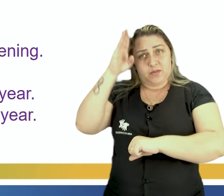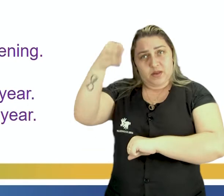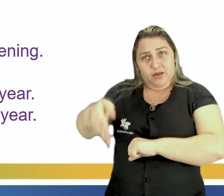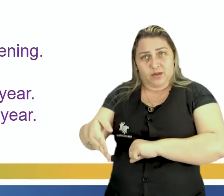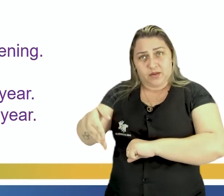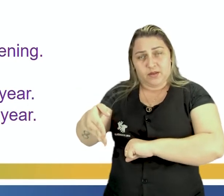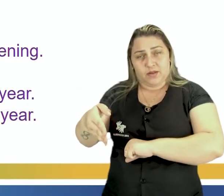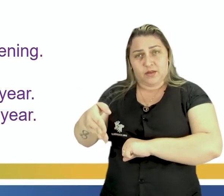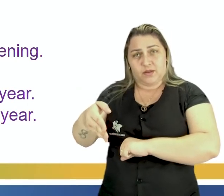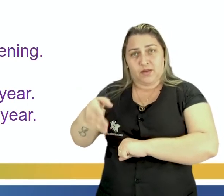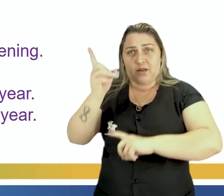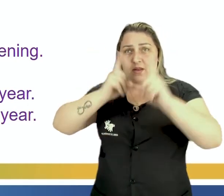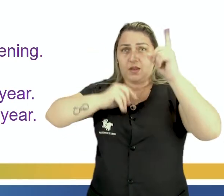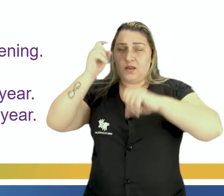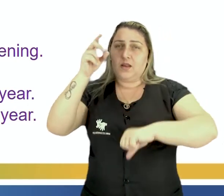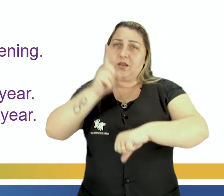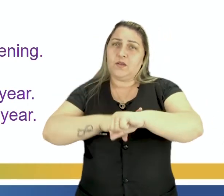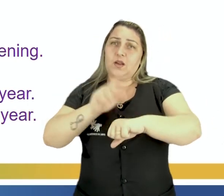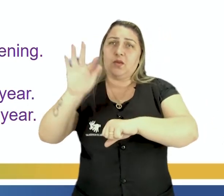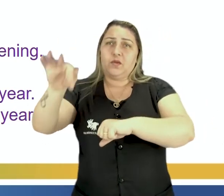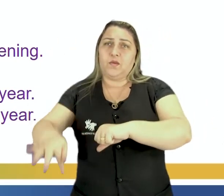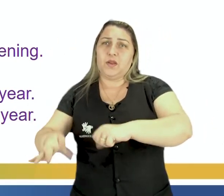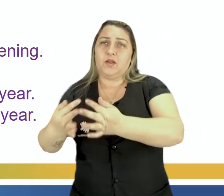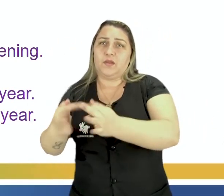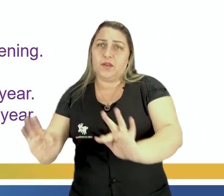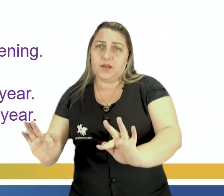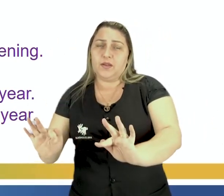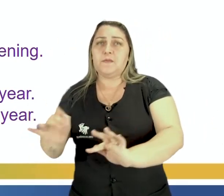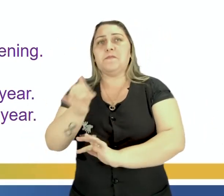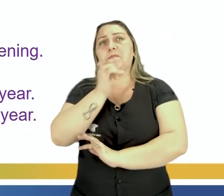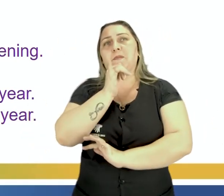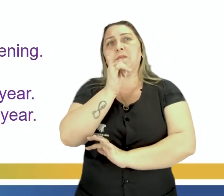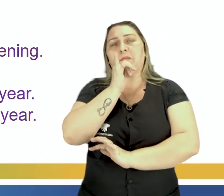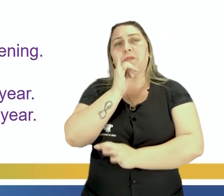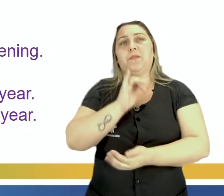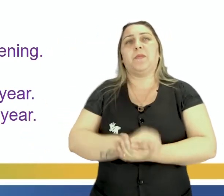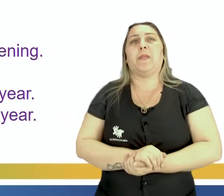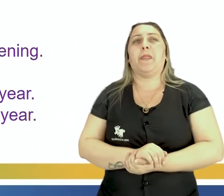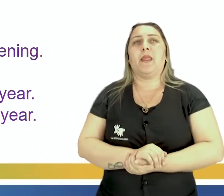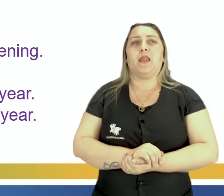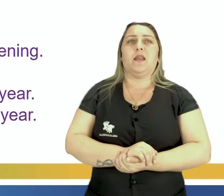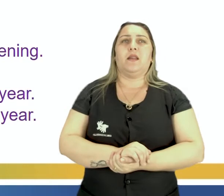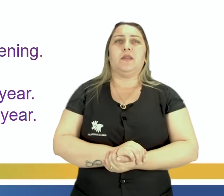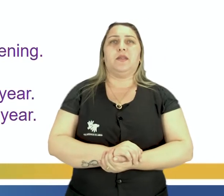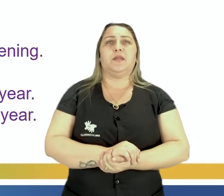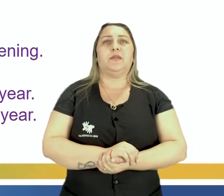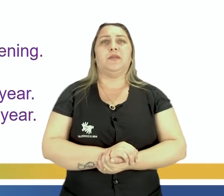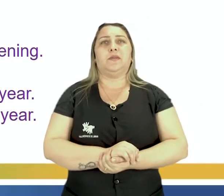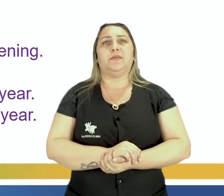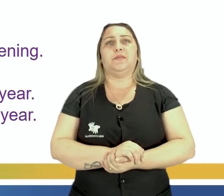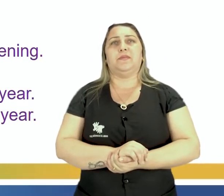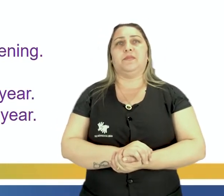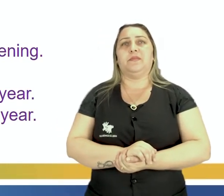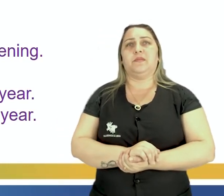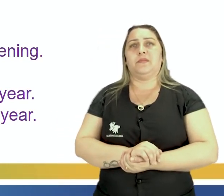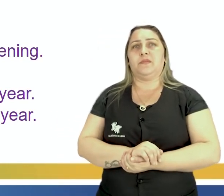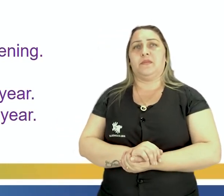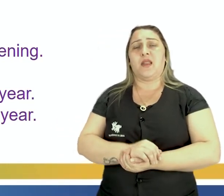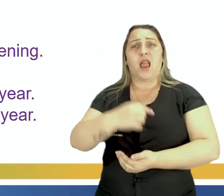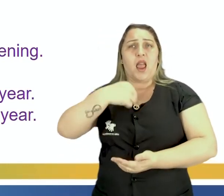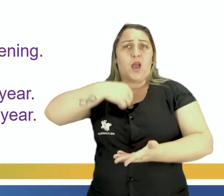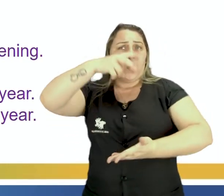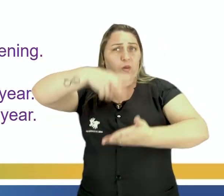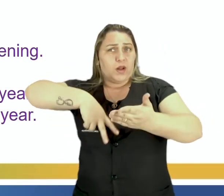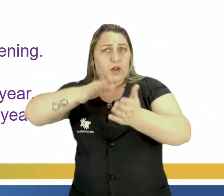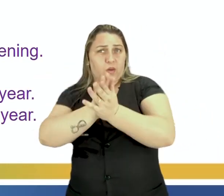principal. Expressões de tempo no final da frase. Exemplo, I read a book, eu leio um livro. E aí vamos